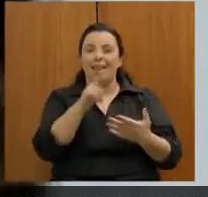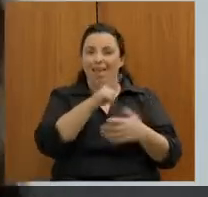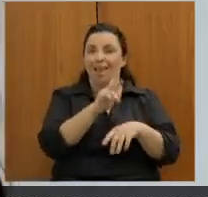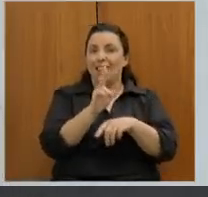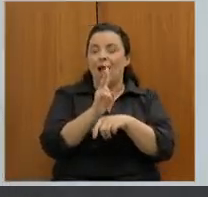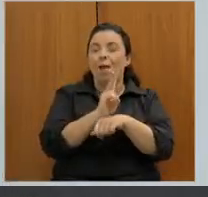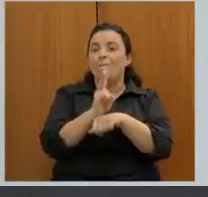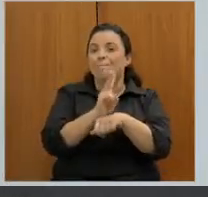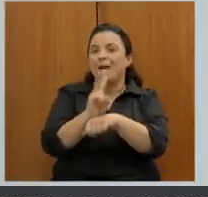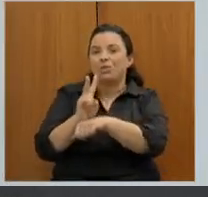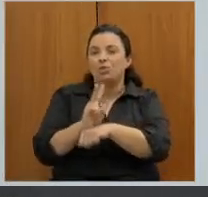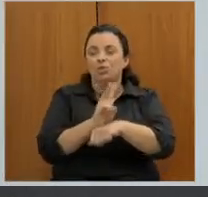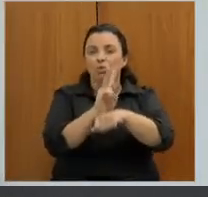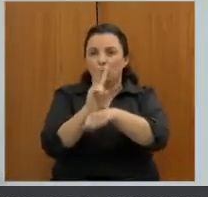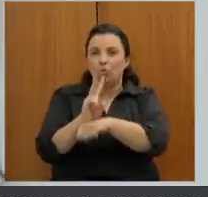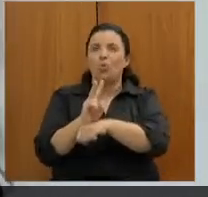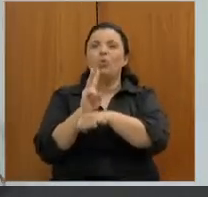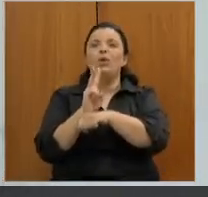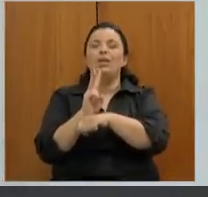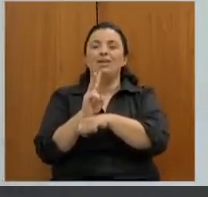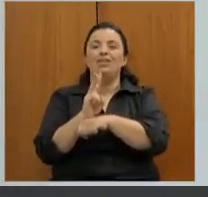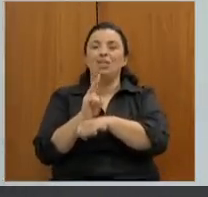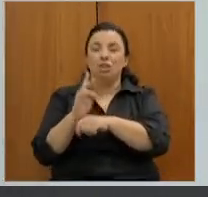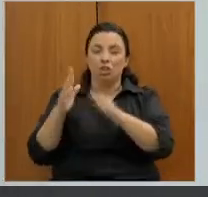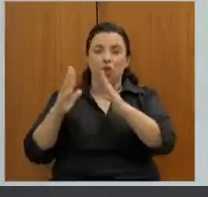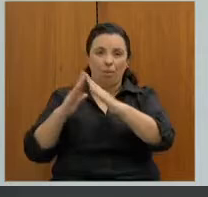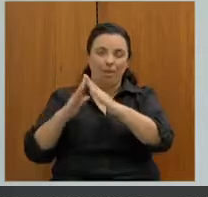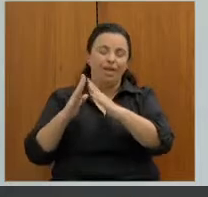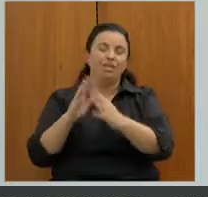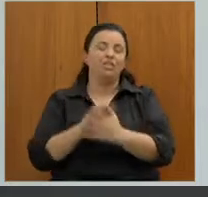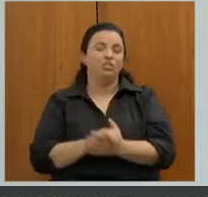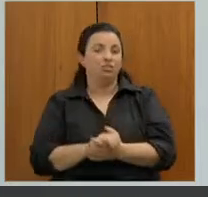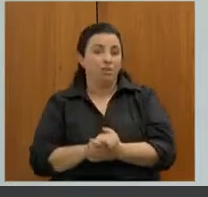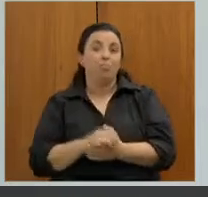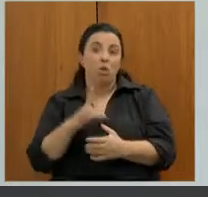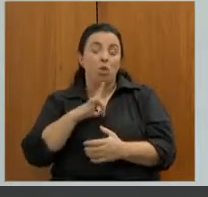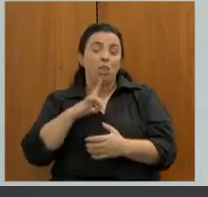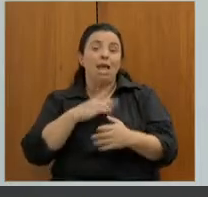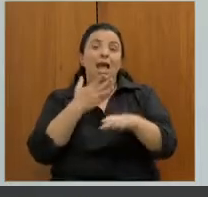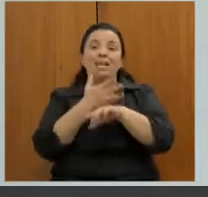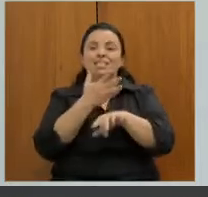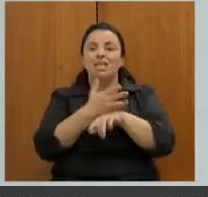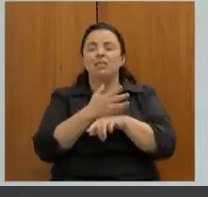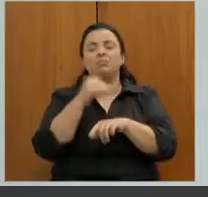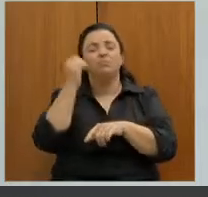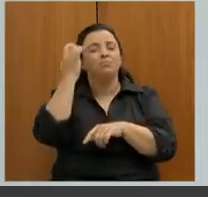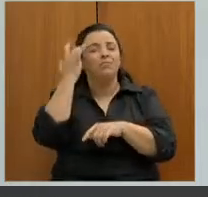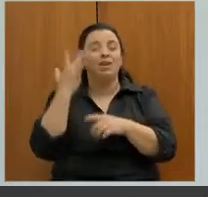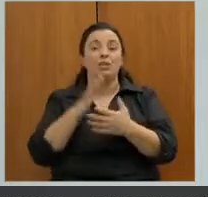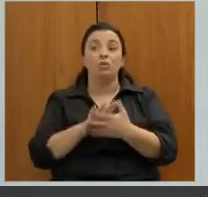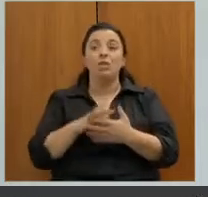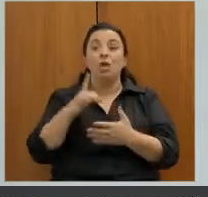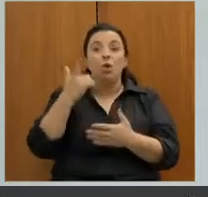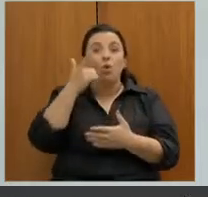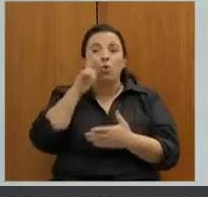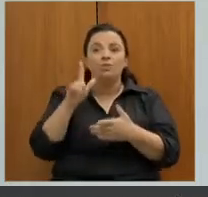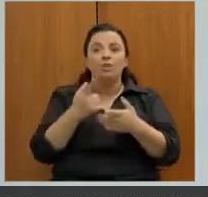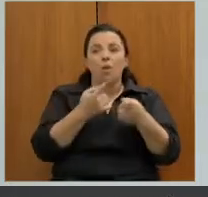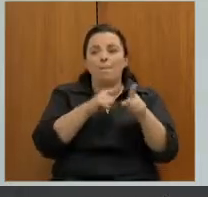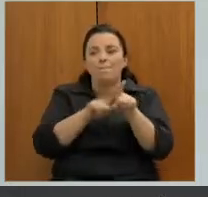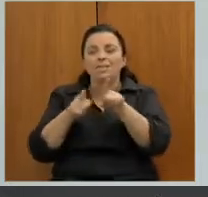falar com a delegada da deam eu tenho acesso a ela né então assim eu consegui fazer uma rede a Lídio